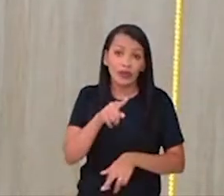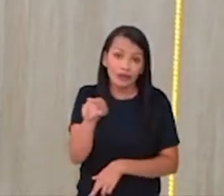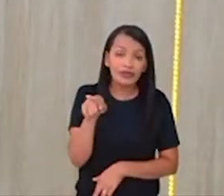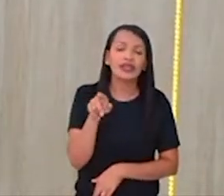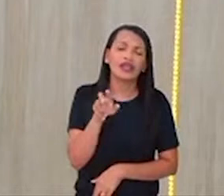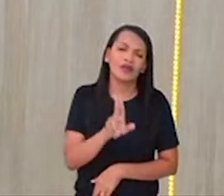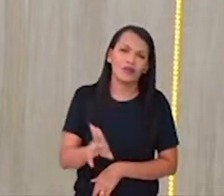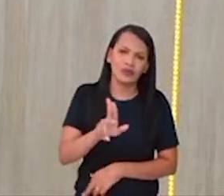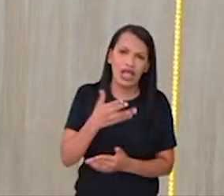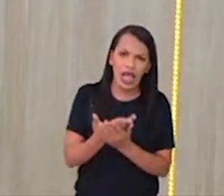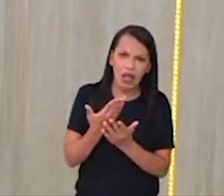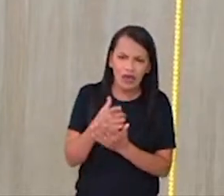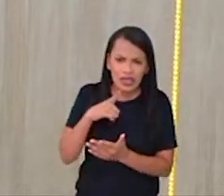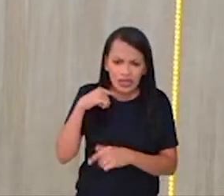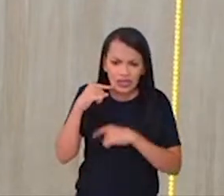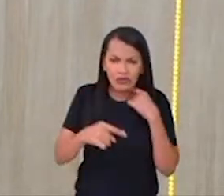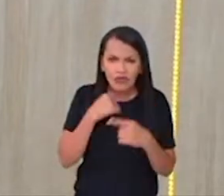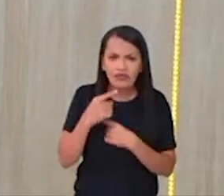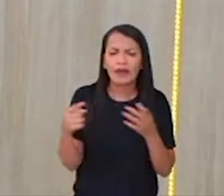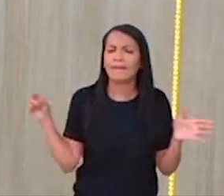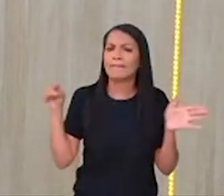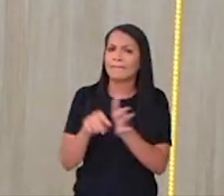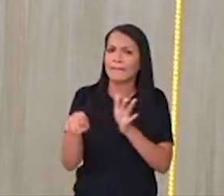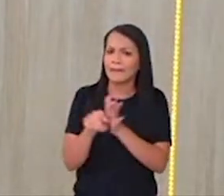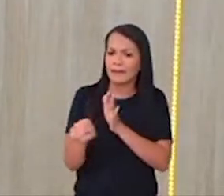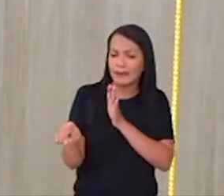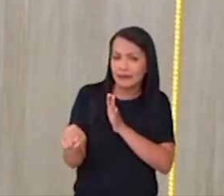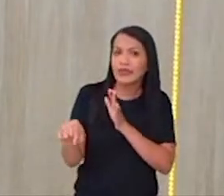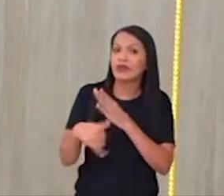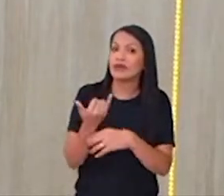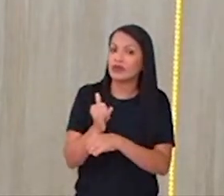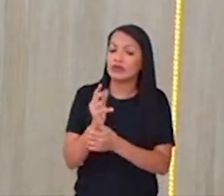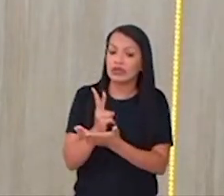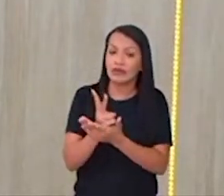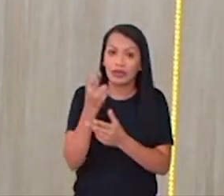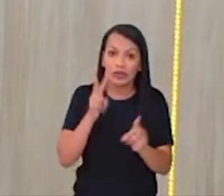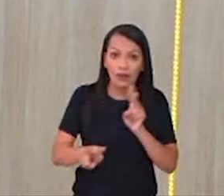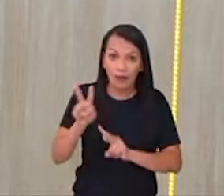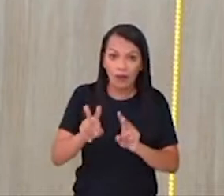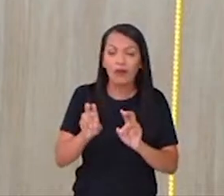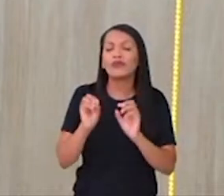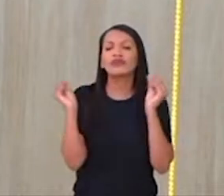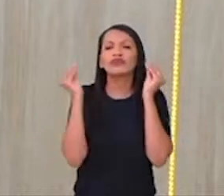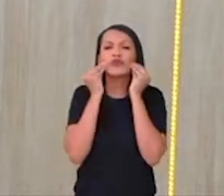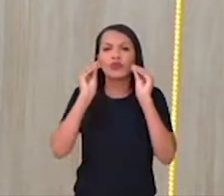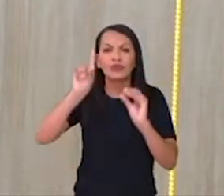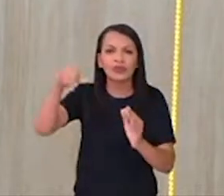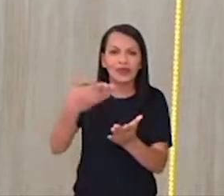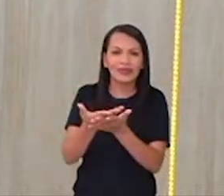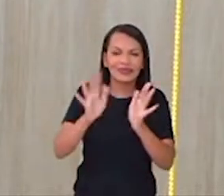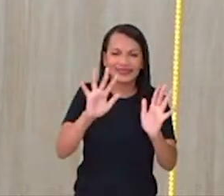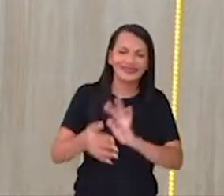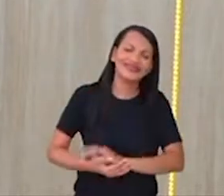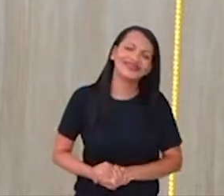dessa aula. Qualquer dúvida, joguem no nosso canal do YouTube, que eu tô sempre de olho, tá certo? Um beijo e até a próxima.